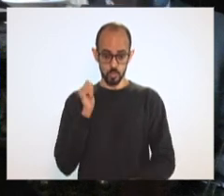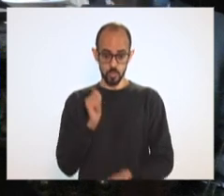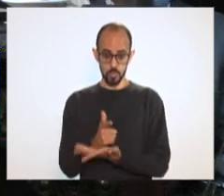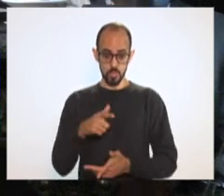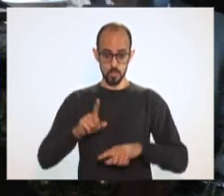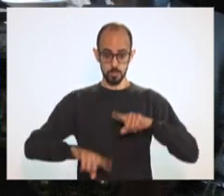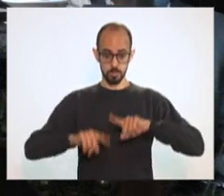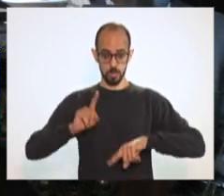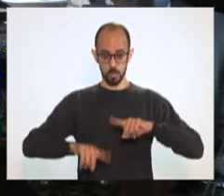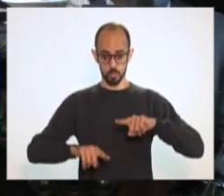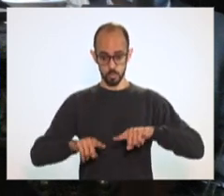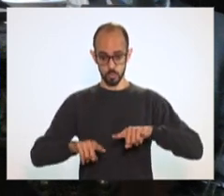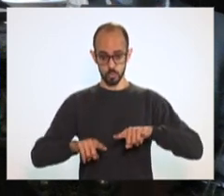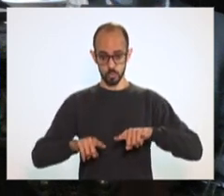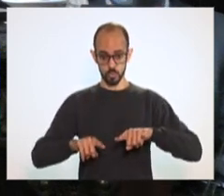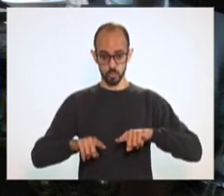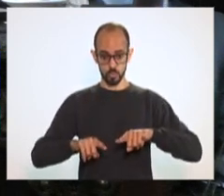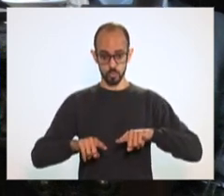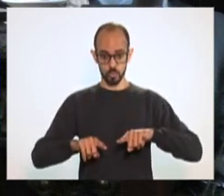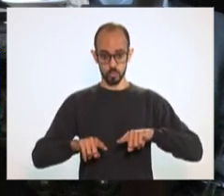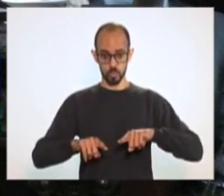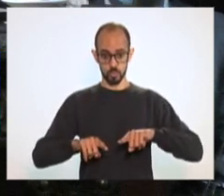produto ácido acetil salicílico,